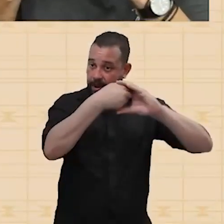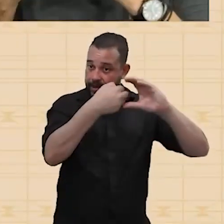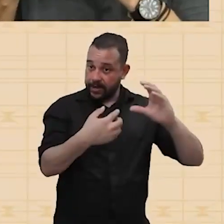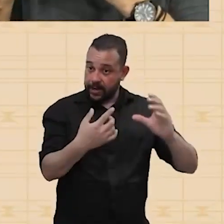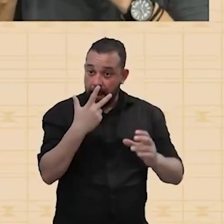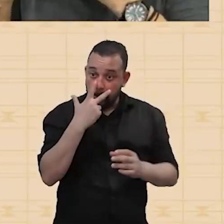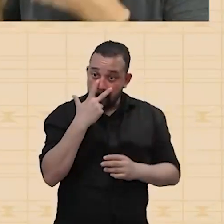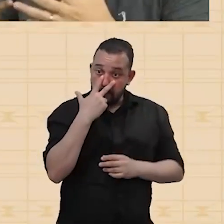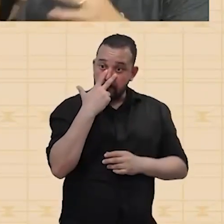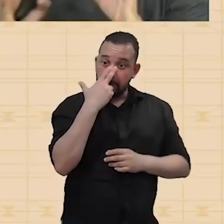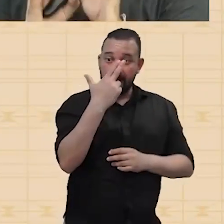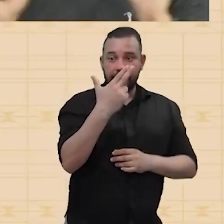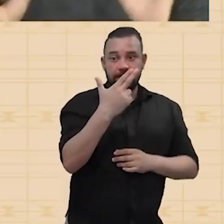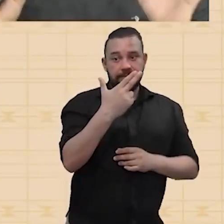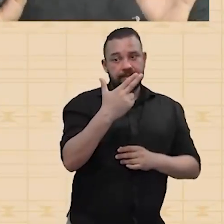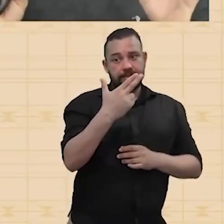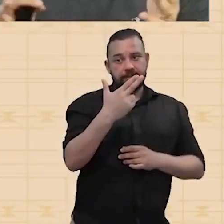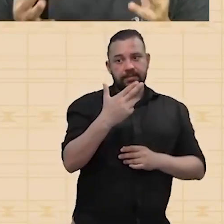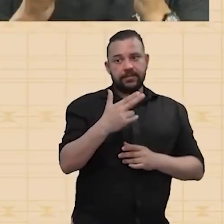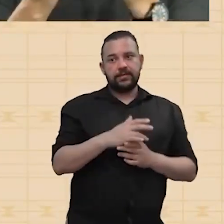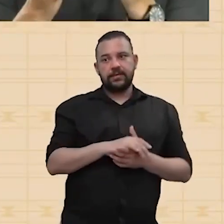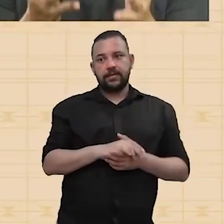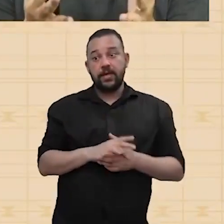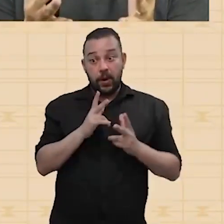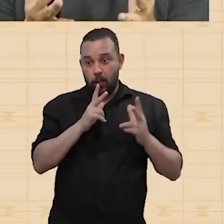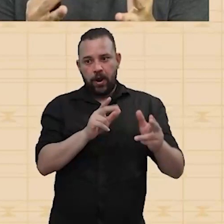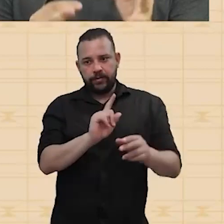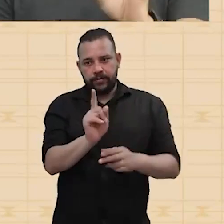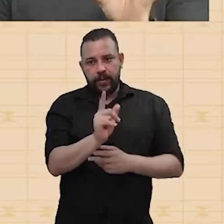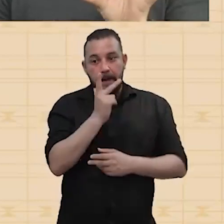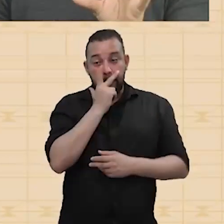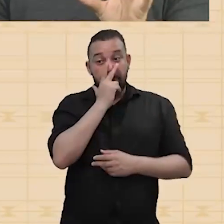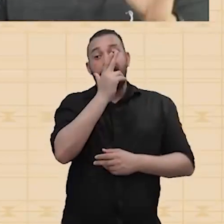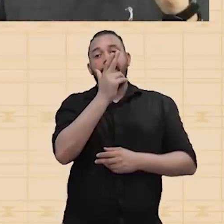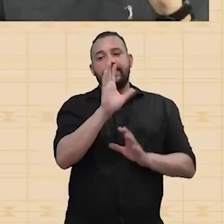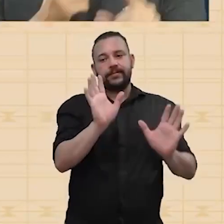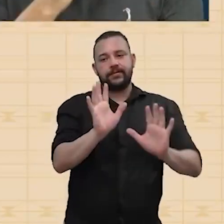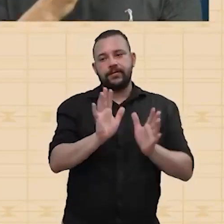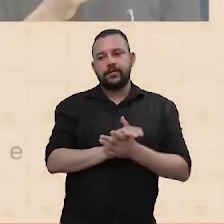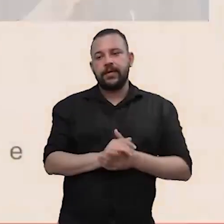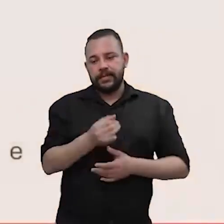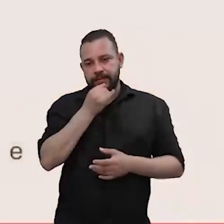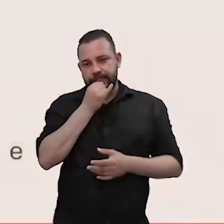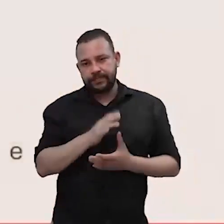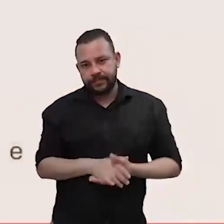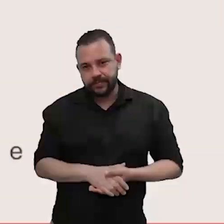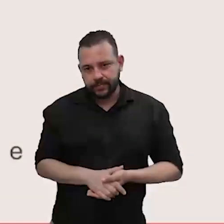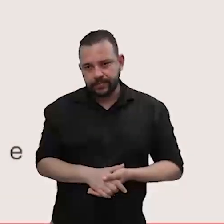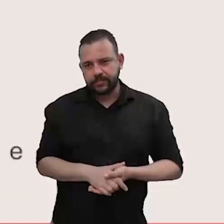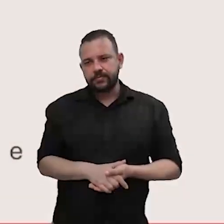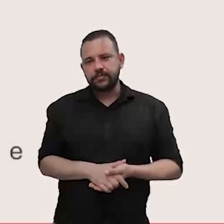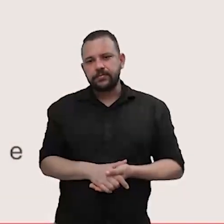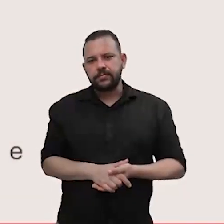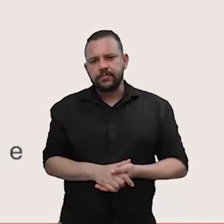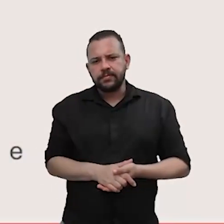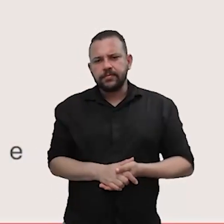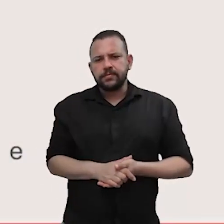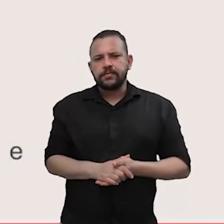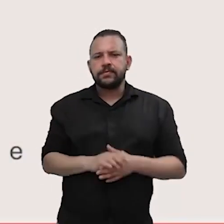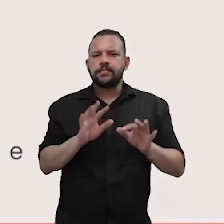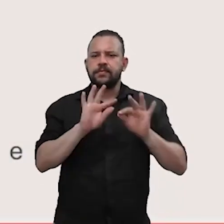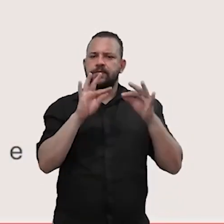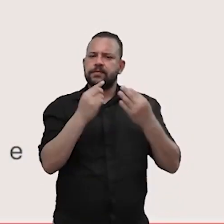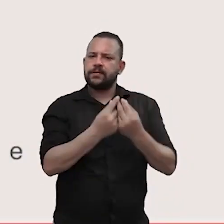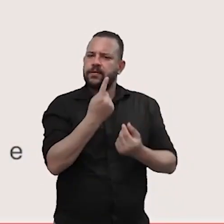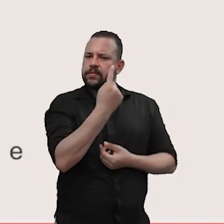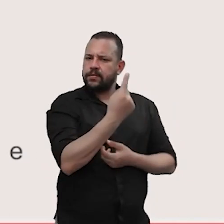químicas semelhantes. Não iguais, mas semelhantes. Por exemplo, olhe lá na família 1A, que eu tenho o lítio, o sódio, o potássio,